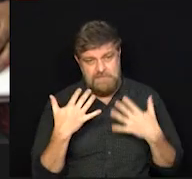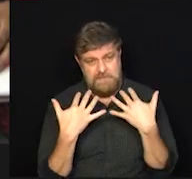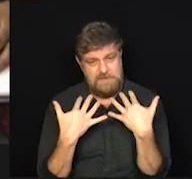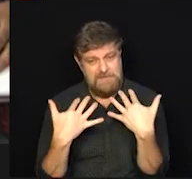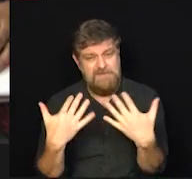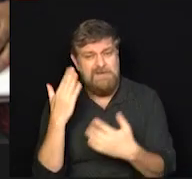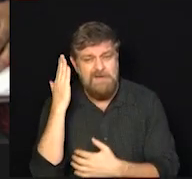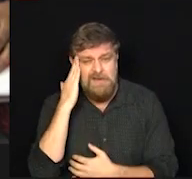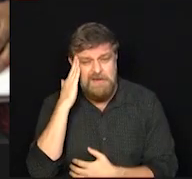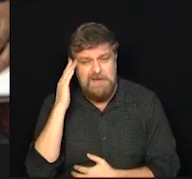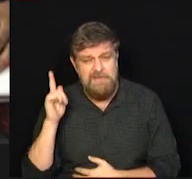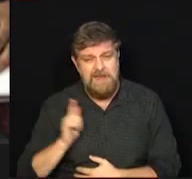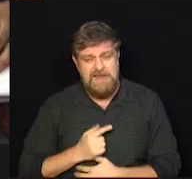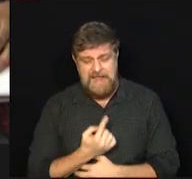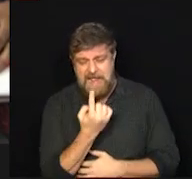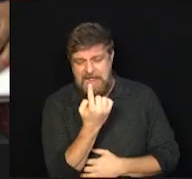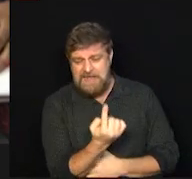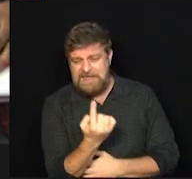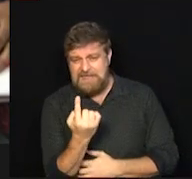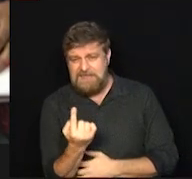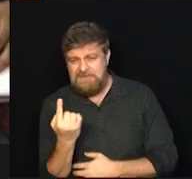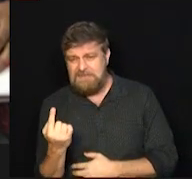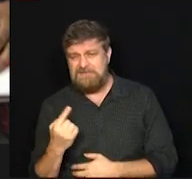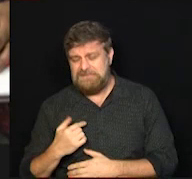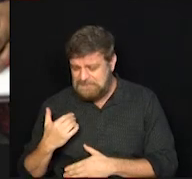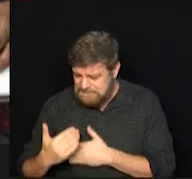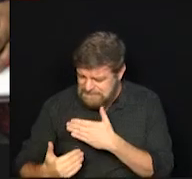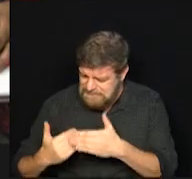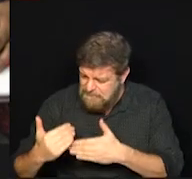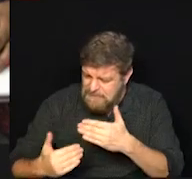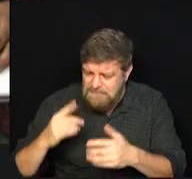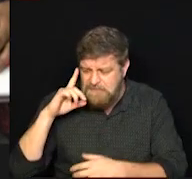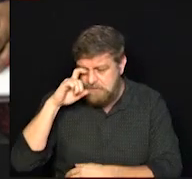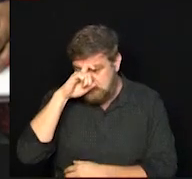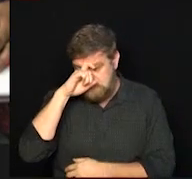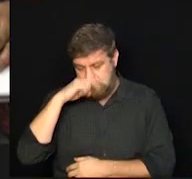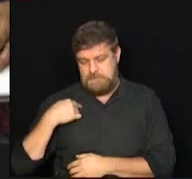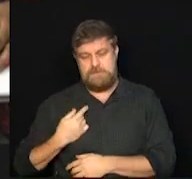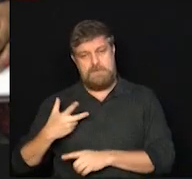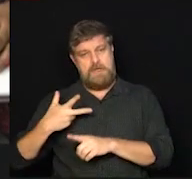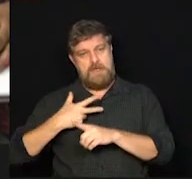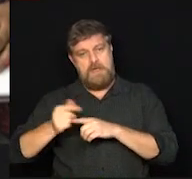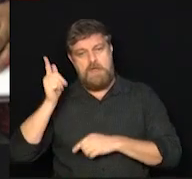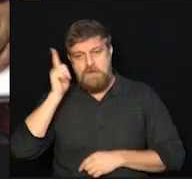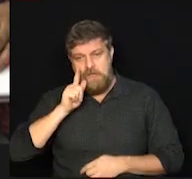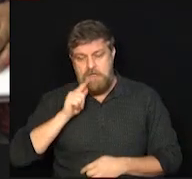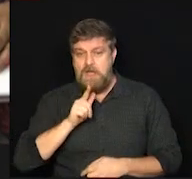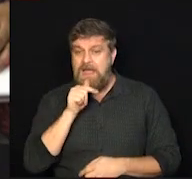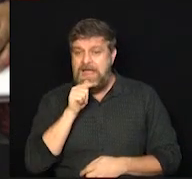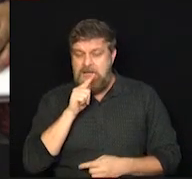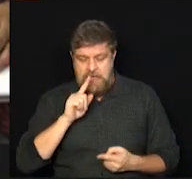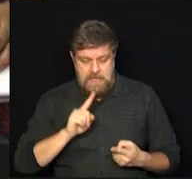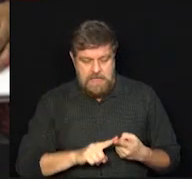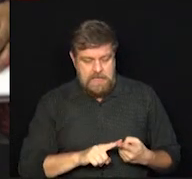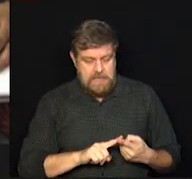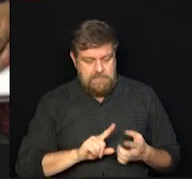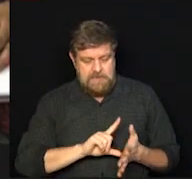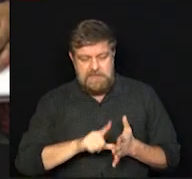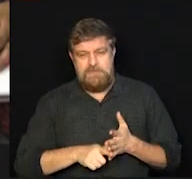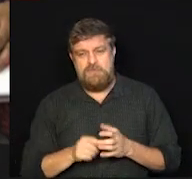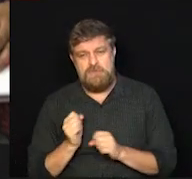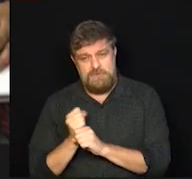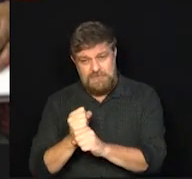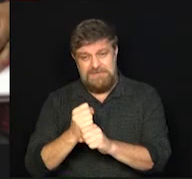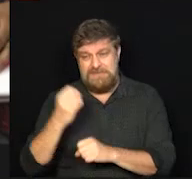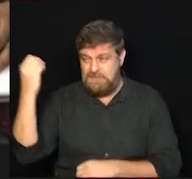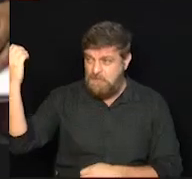acompanhando sabe quando o rapaz foi muito difícil mas conseguimos a água conseguimos depois de muitos anos